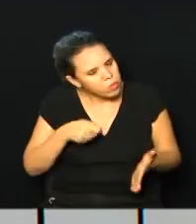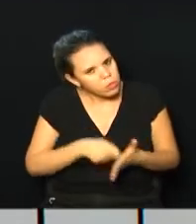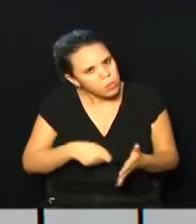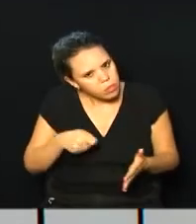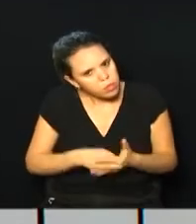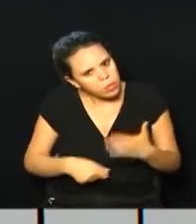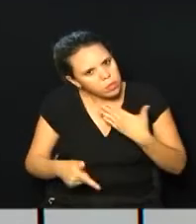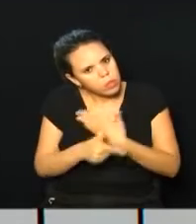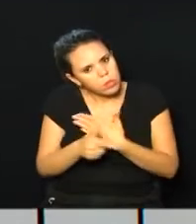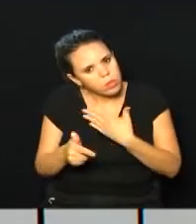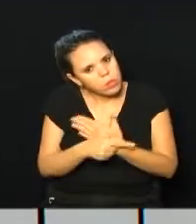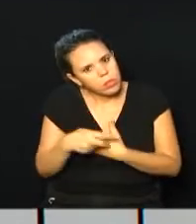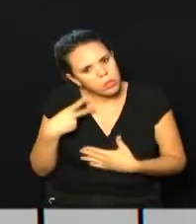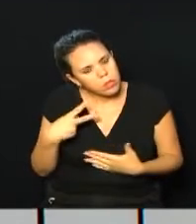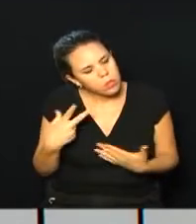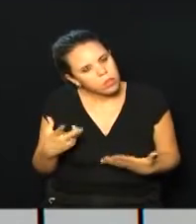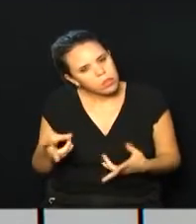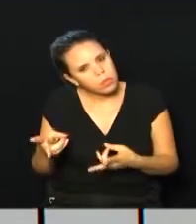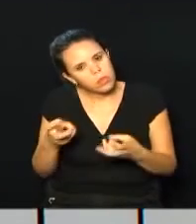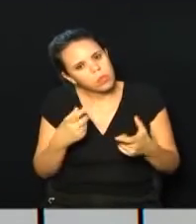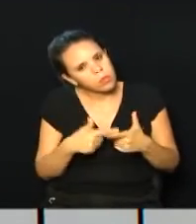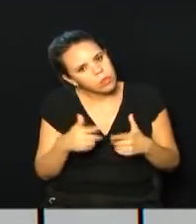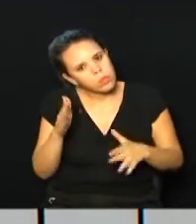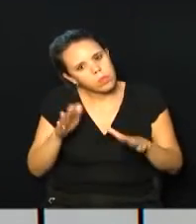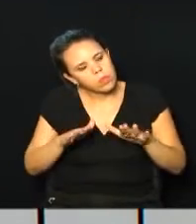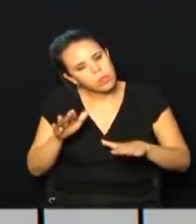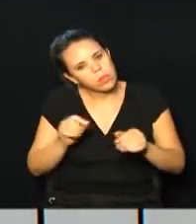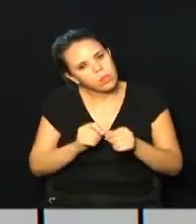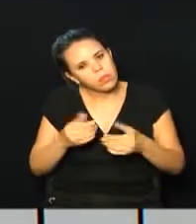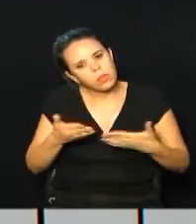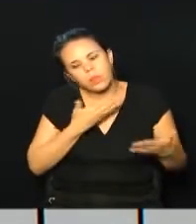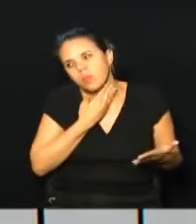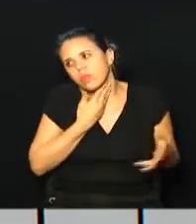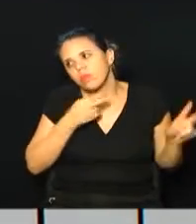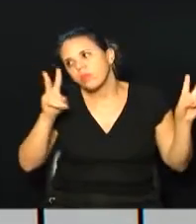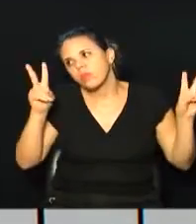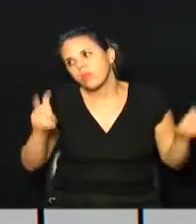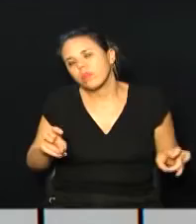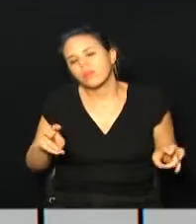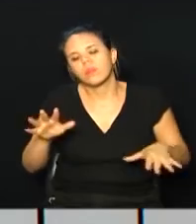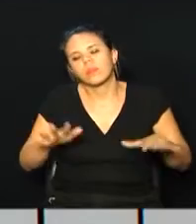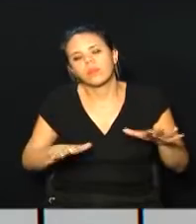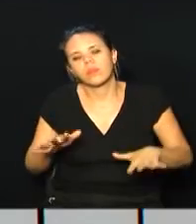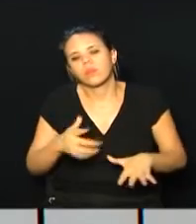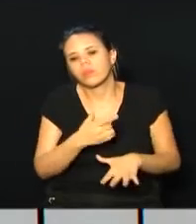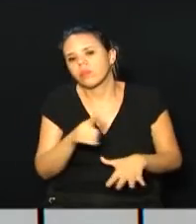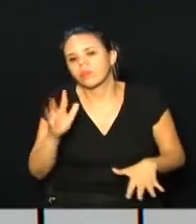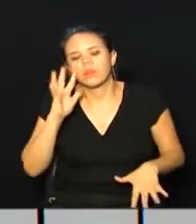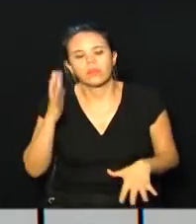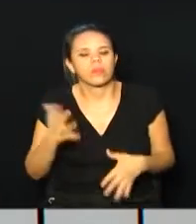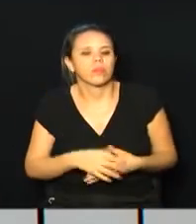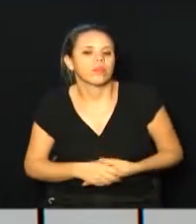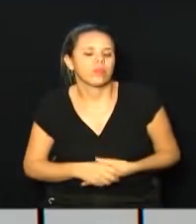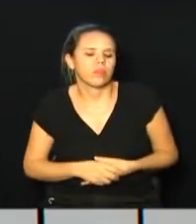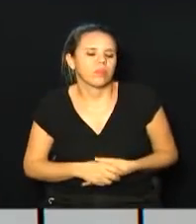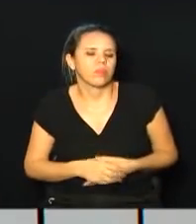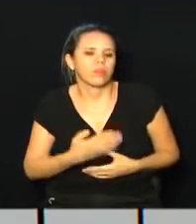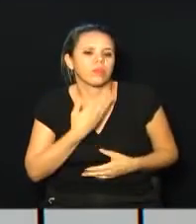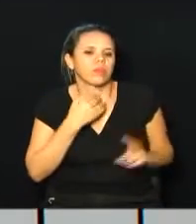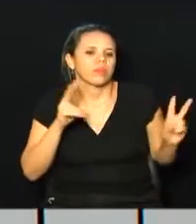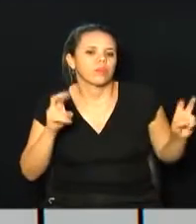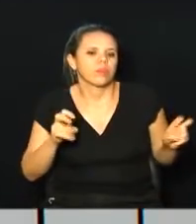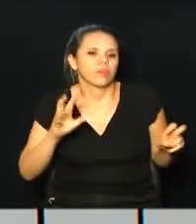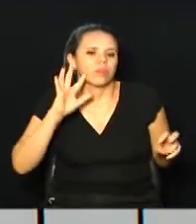nosso papel identificar os problemas, fazer o debate. Muitas vezes nós não temos solução, mas é o debate que